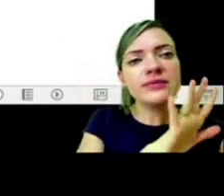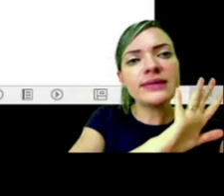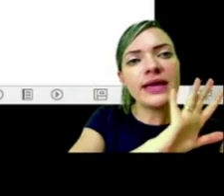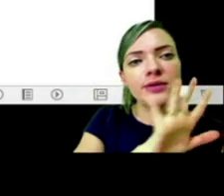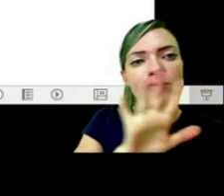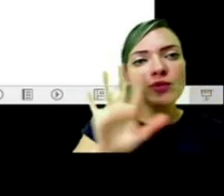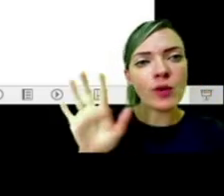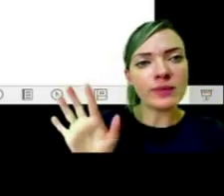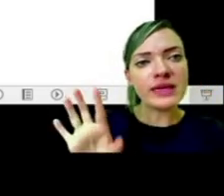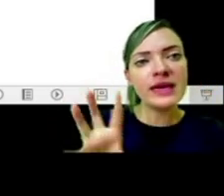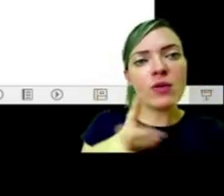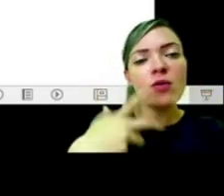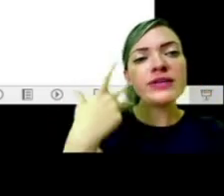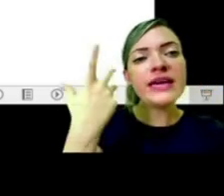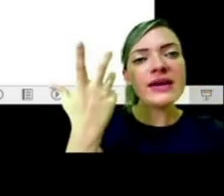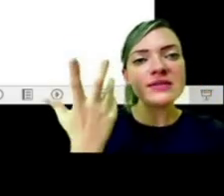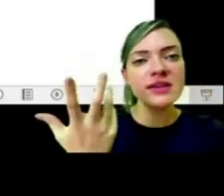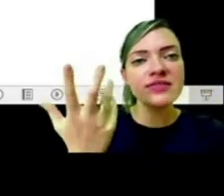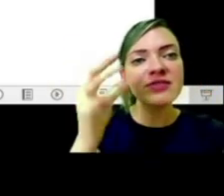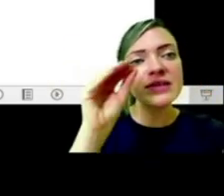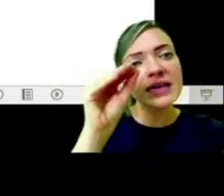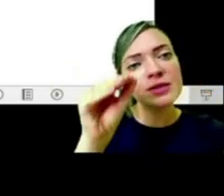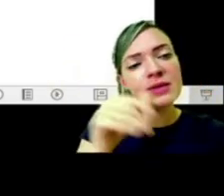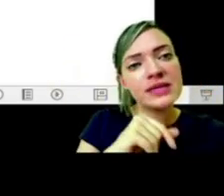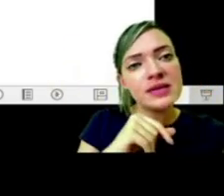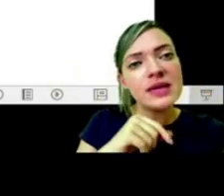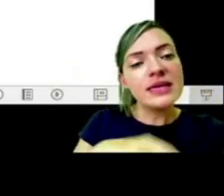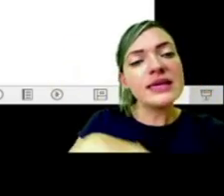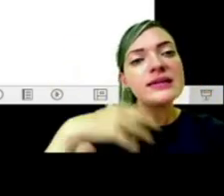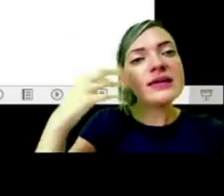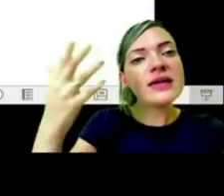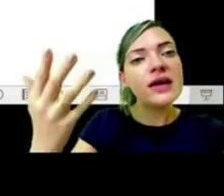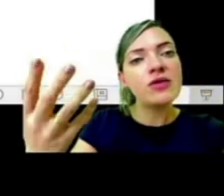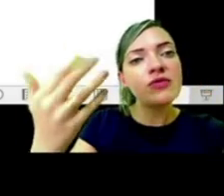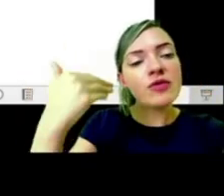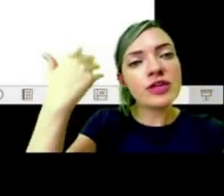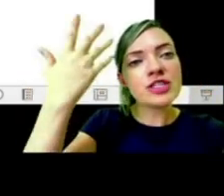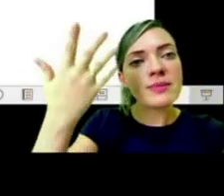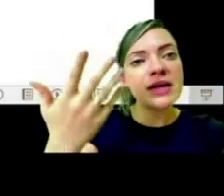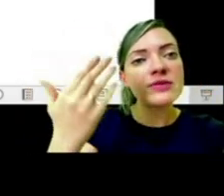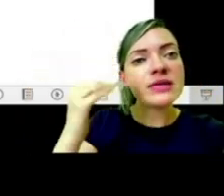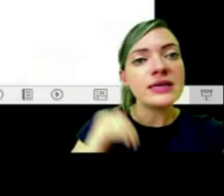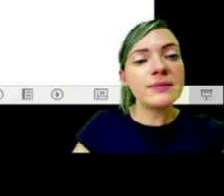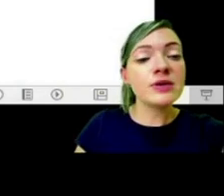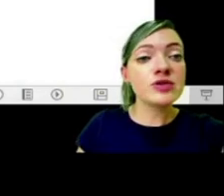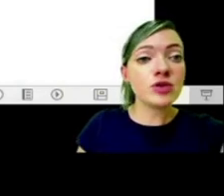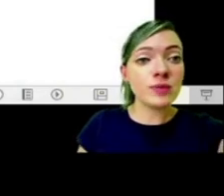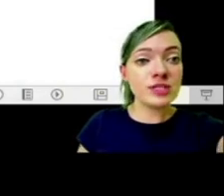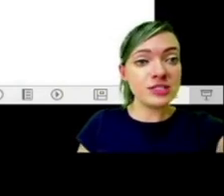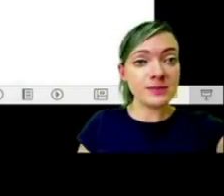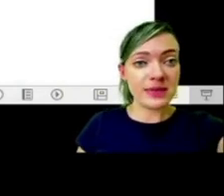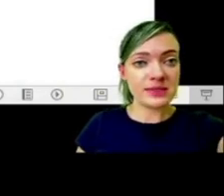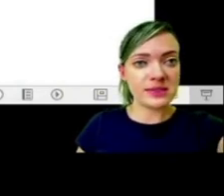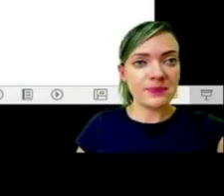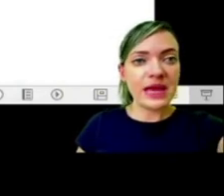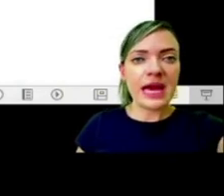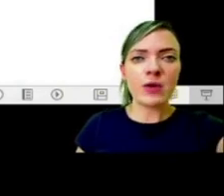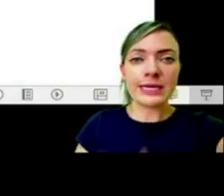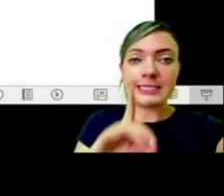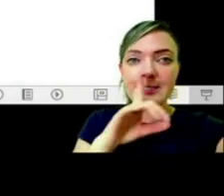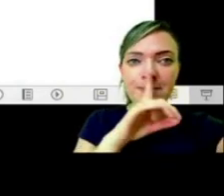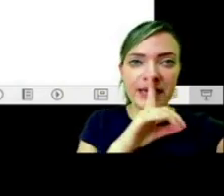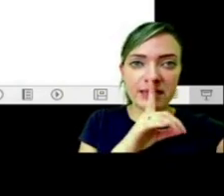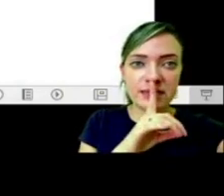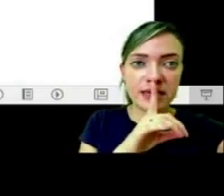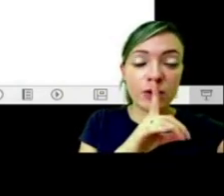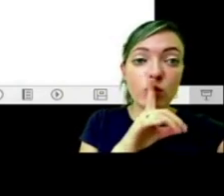indivíduo, ele não tem um nome, ele é qualquer ser vivo da natureza que ainda não foi chamado ali pelo seu nome de espécie.